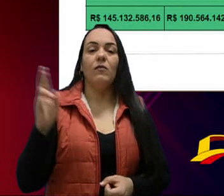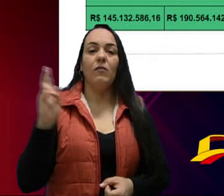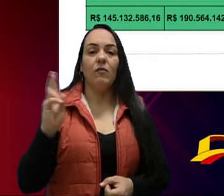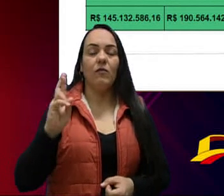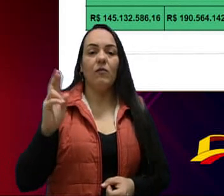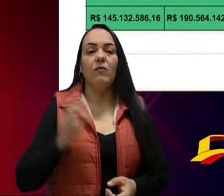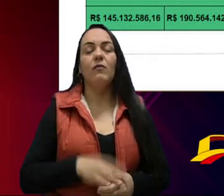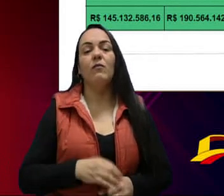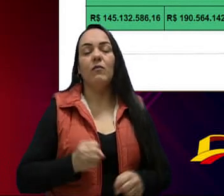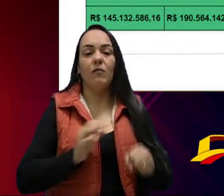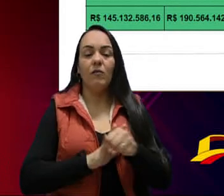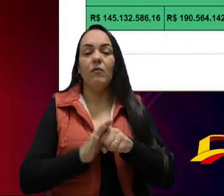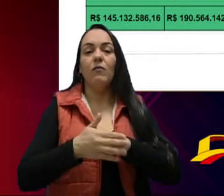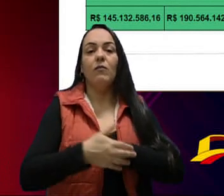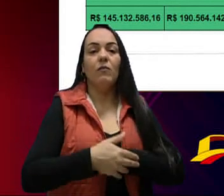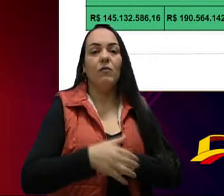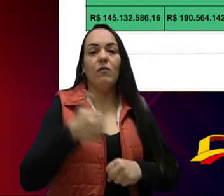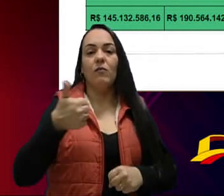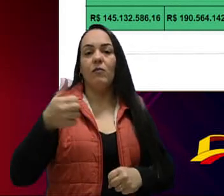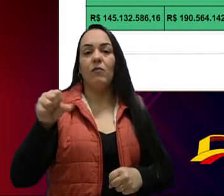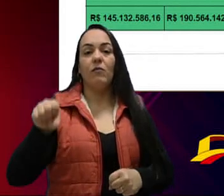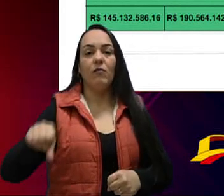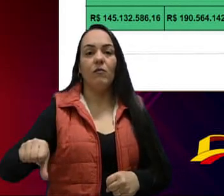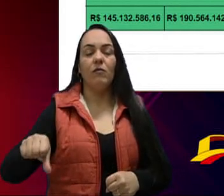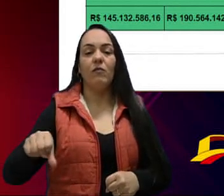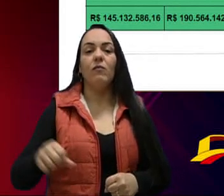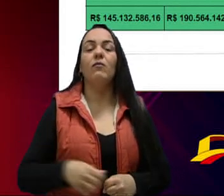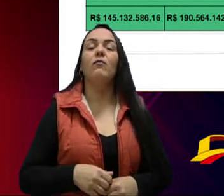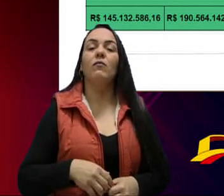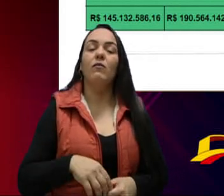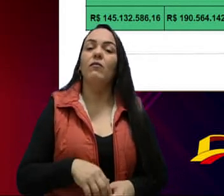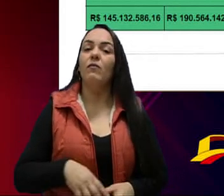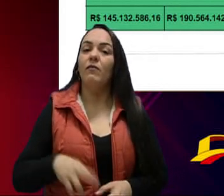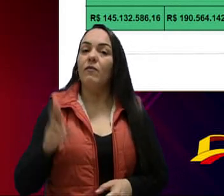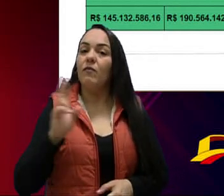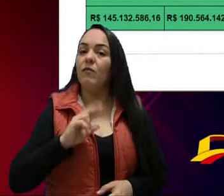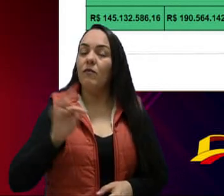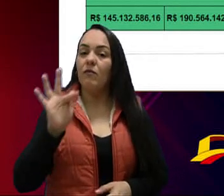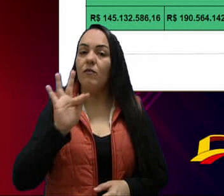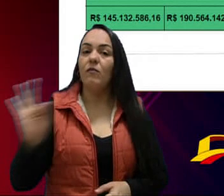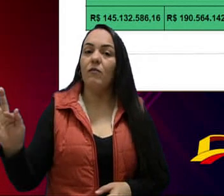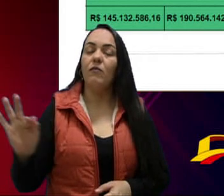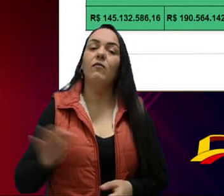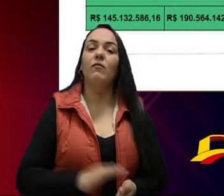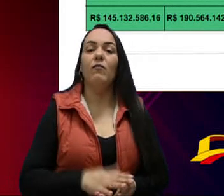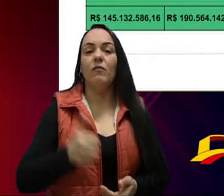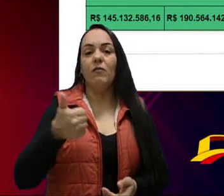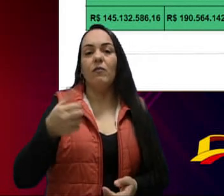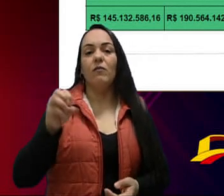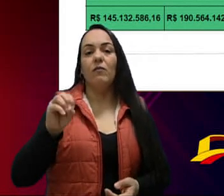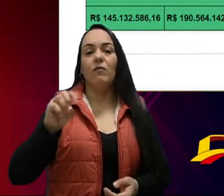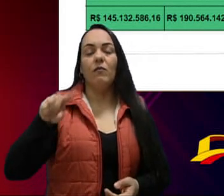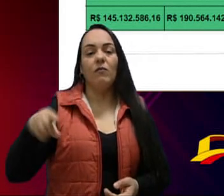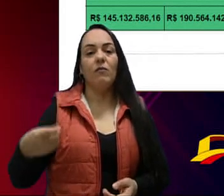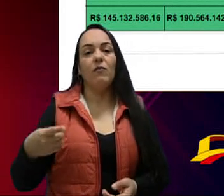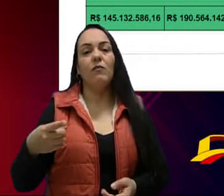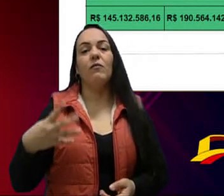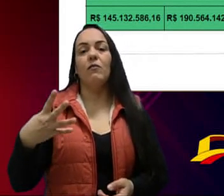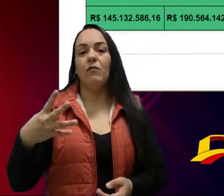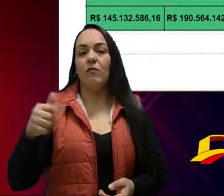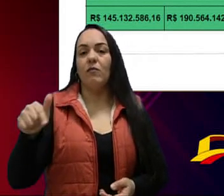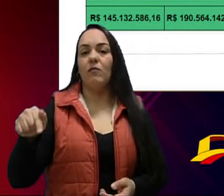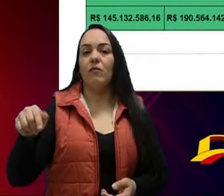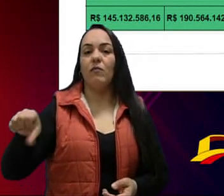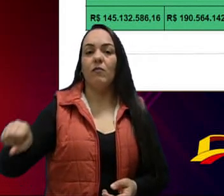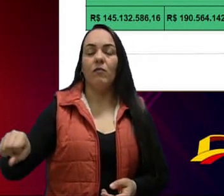e o convite 19 do recurso federal um orçamento atualizado de 10 milhões 479